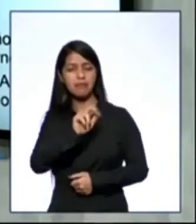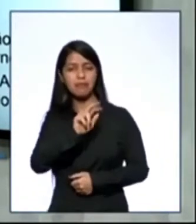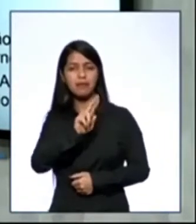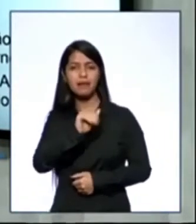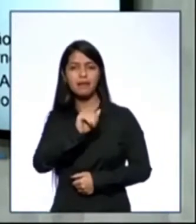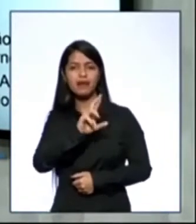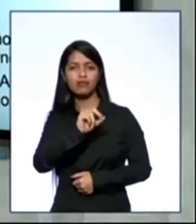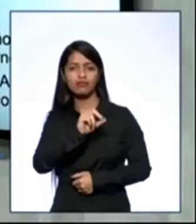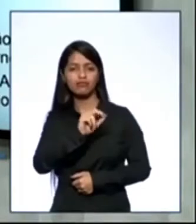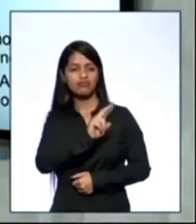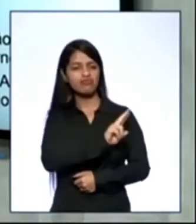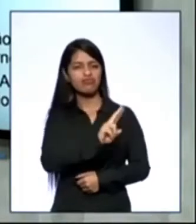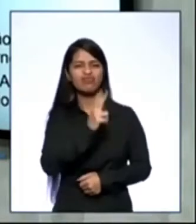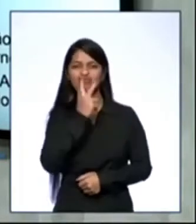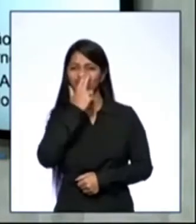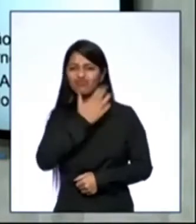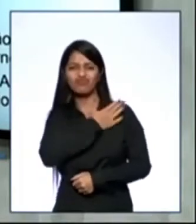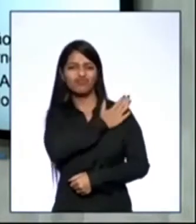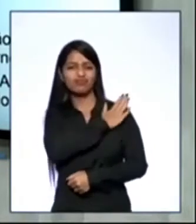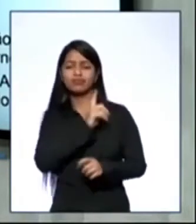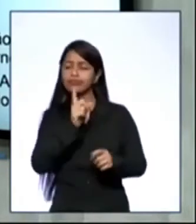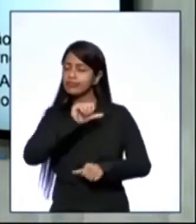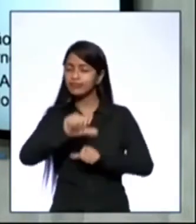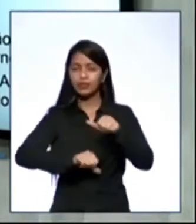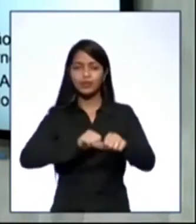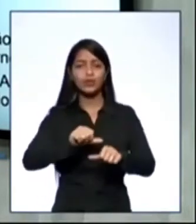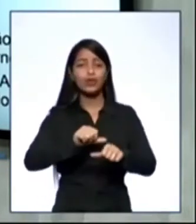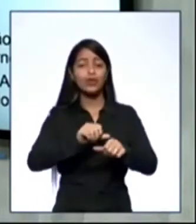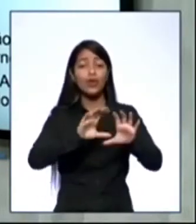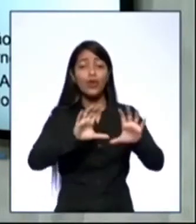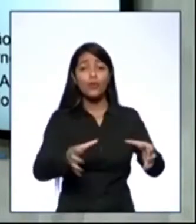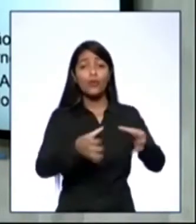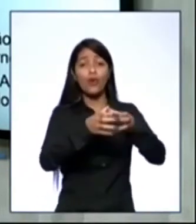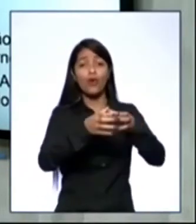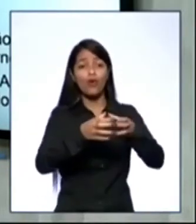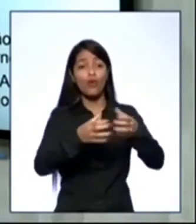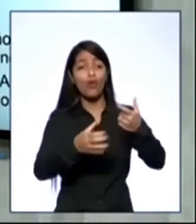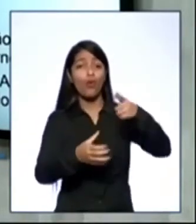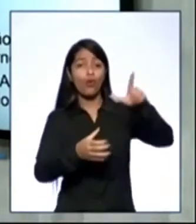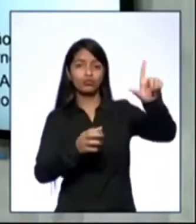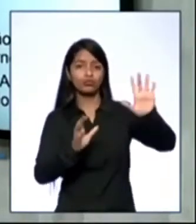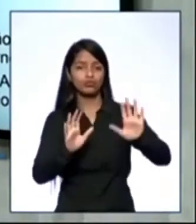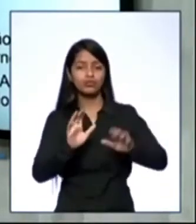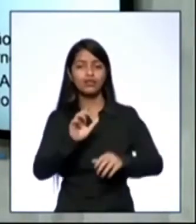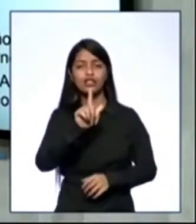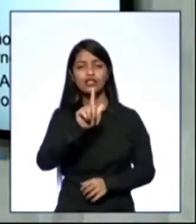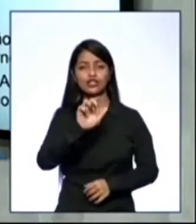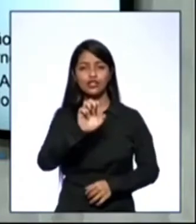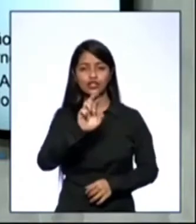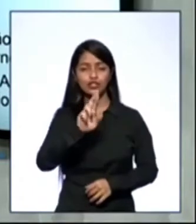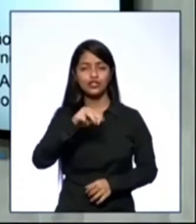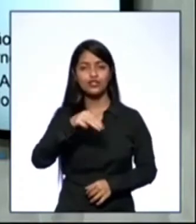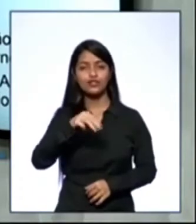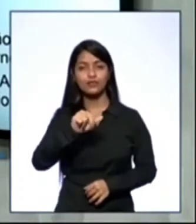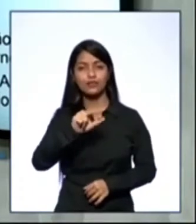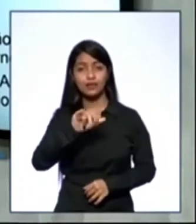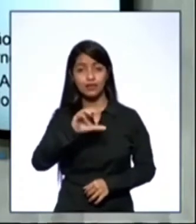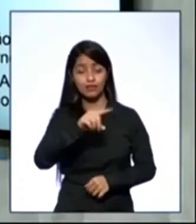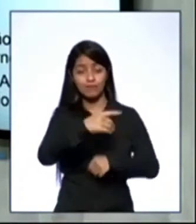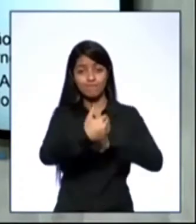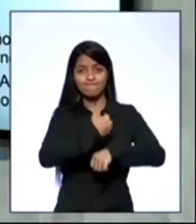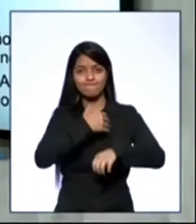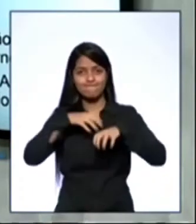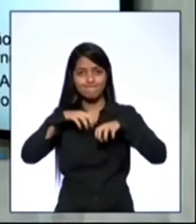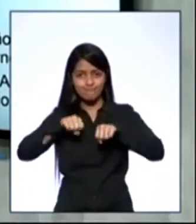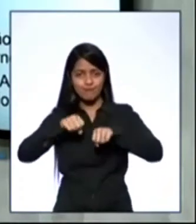utilizado. Então não chama de bárbaro, não. São povos estrangeiros, são povos, germânicos, né? O melhor nome que você pode usar, que atacaram as fronteiras do Império